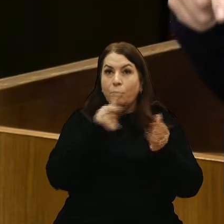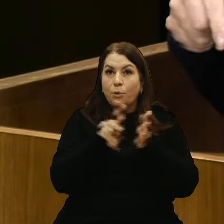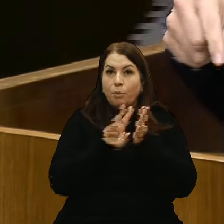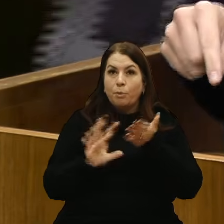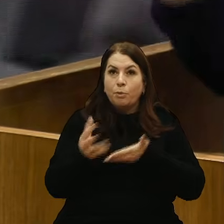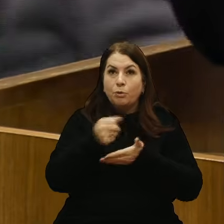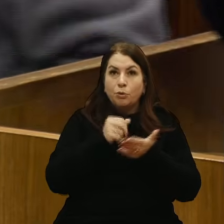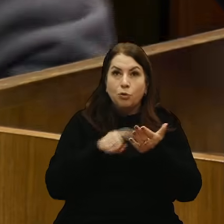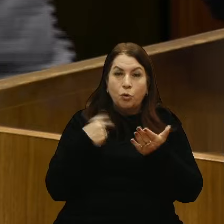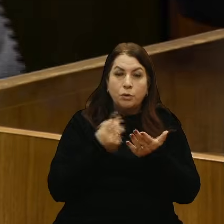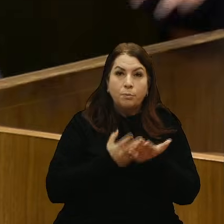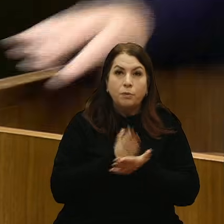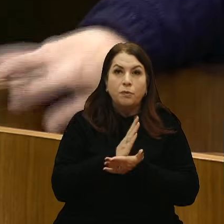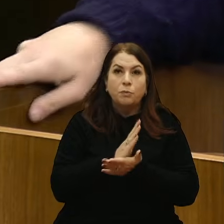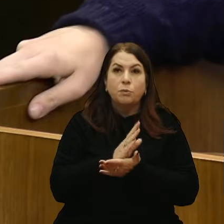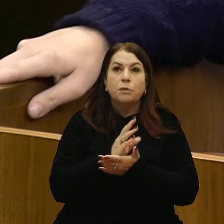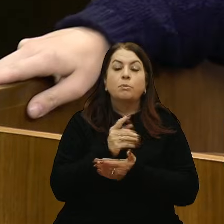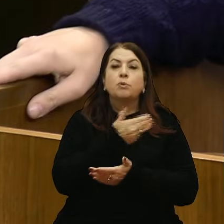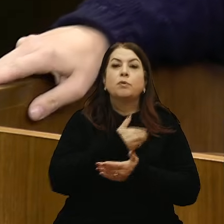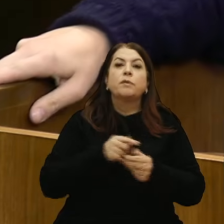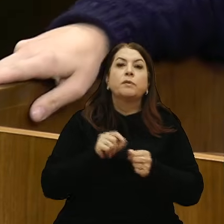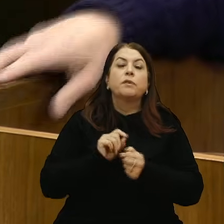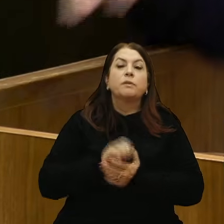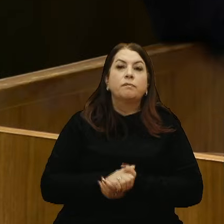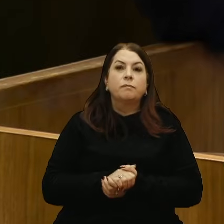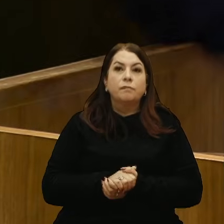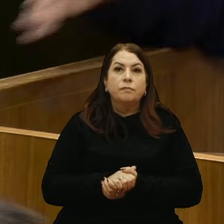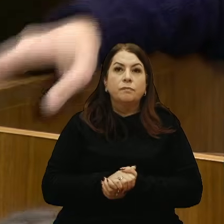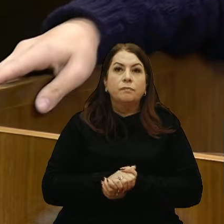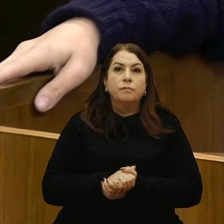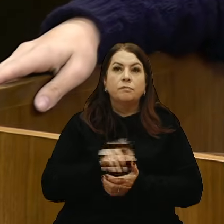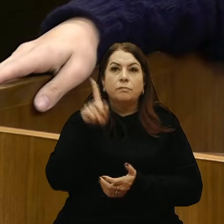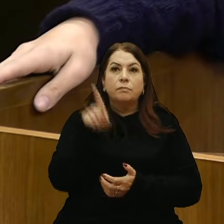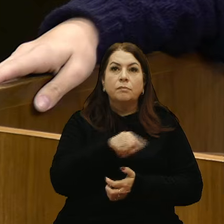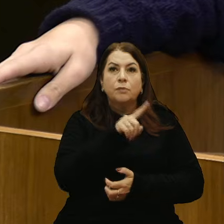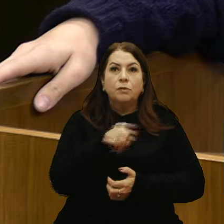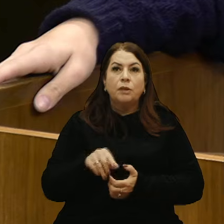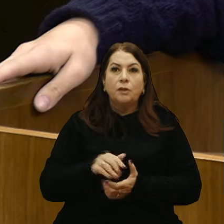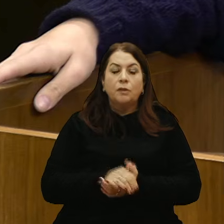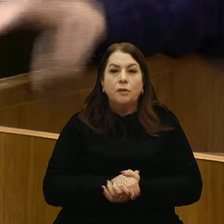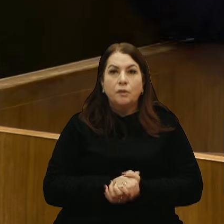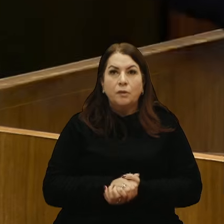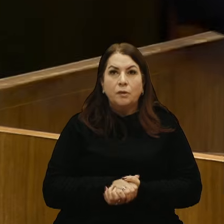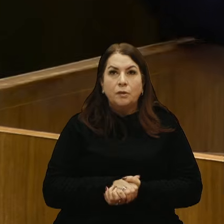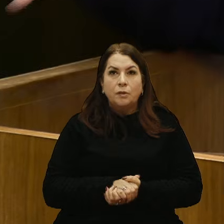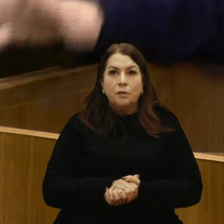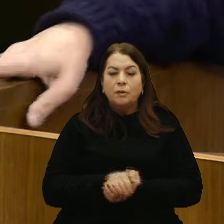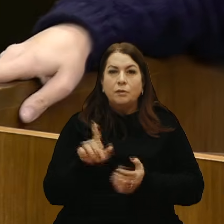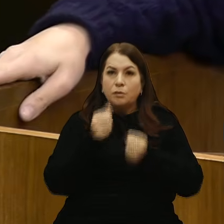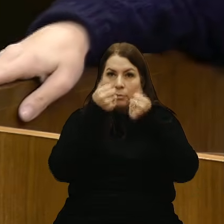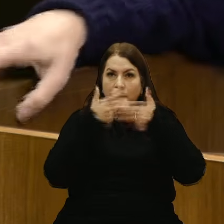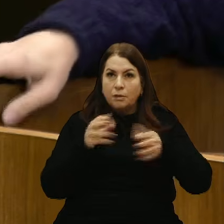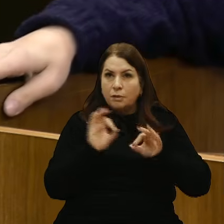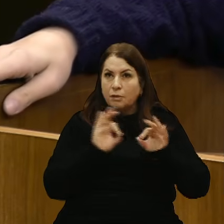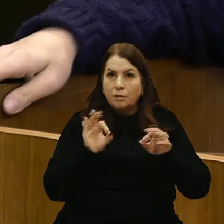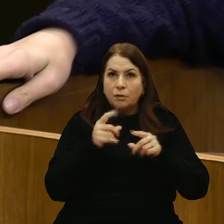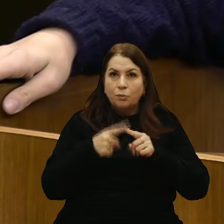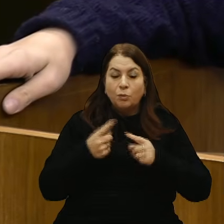Nós aprovamos. Depois, o que o governo fez, gente? Vetou. E não explicaram nada por